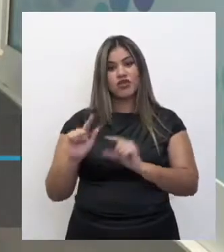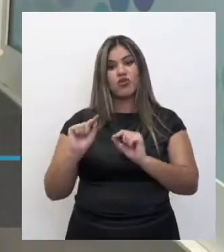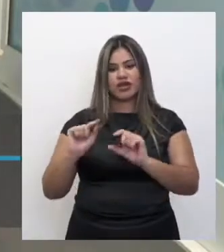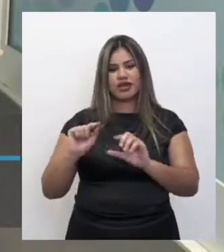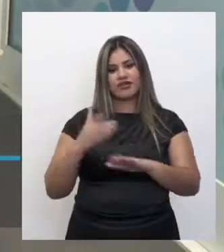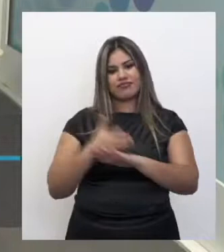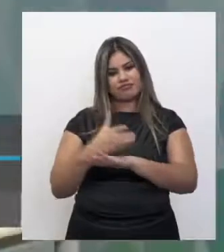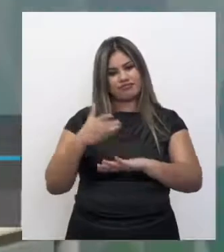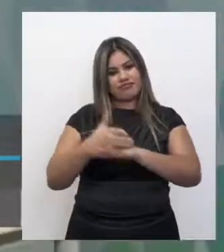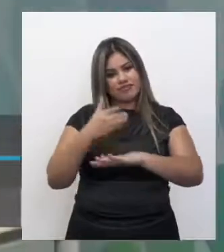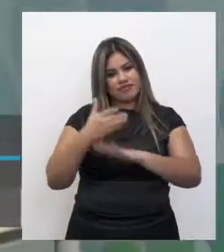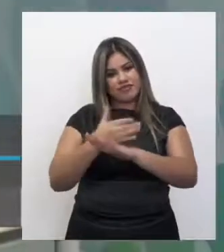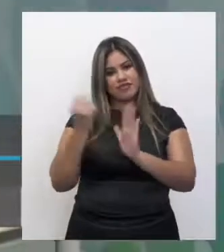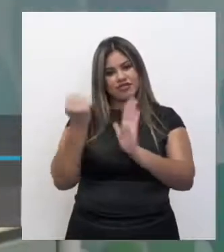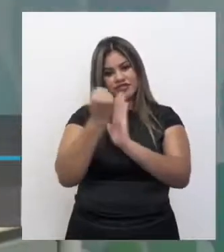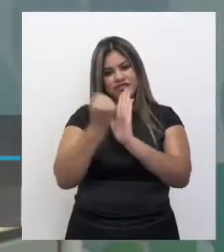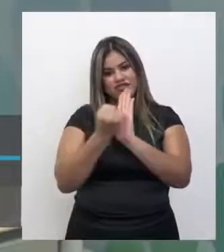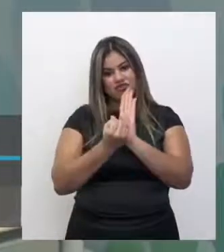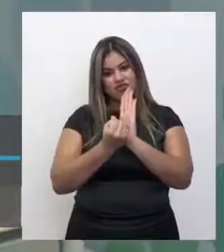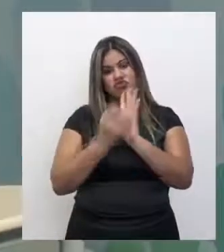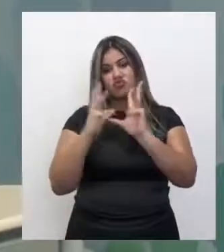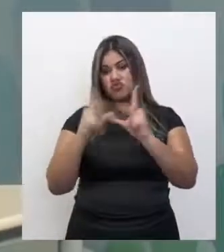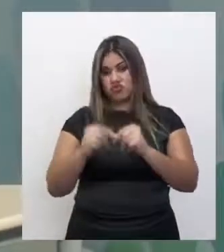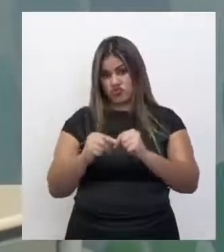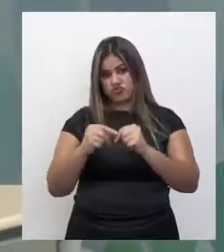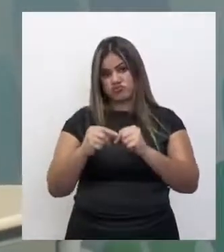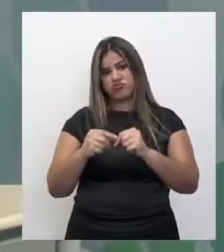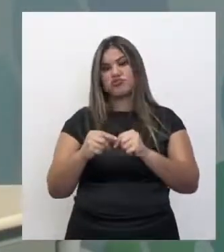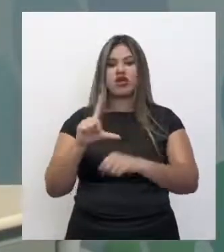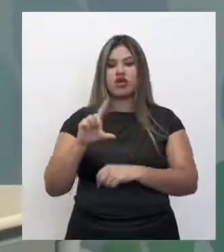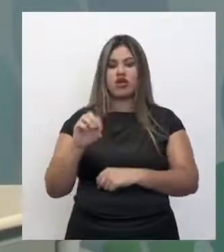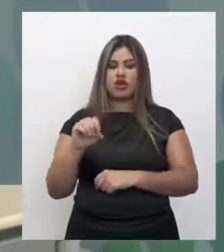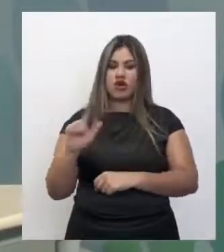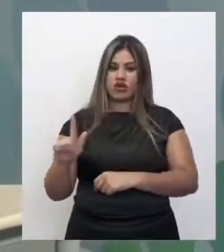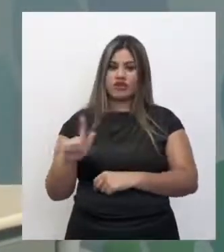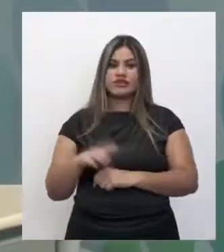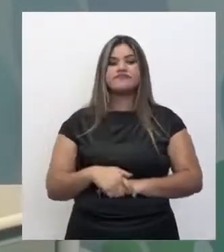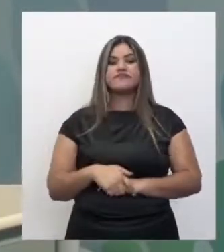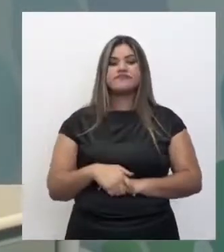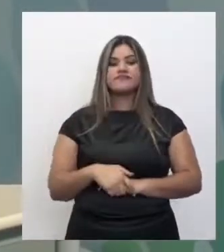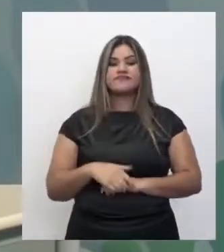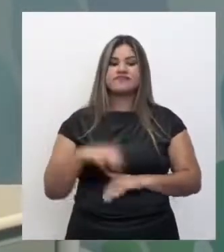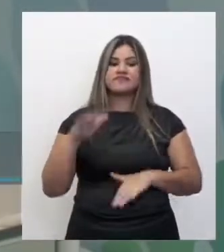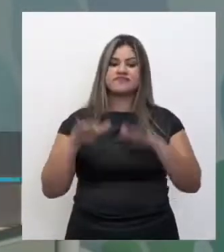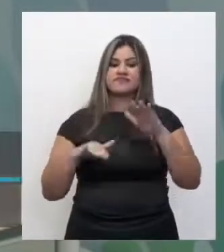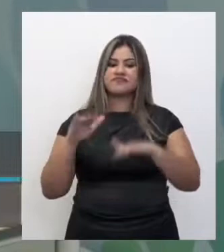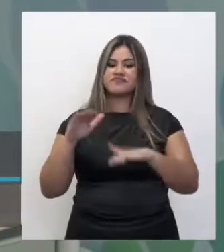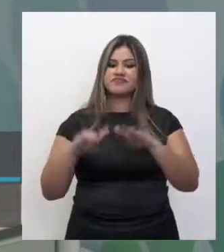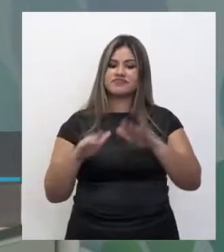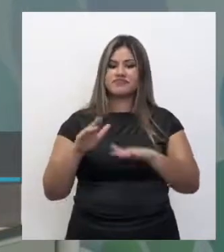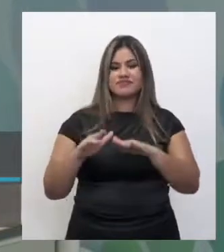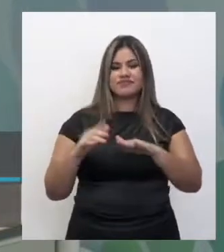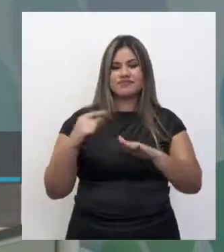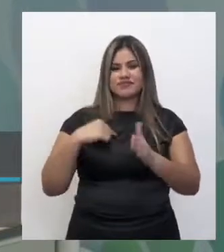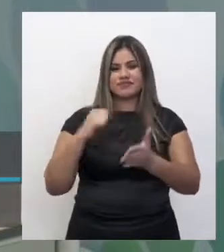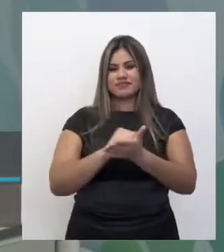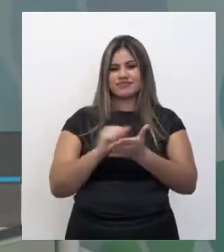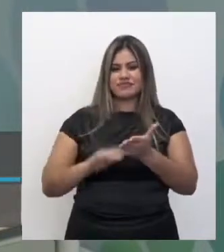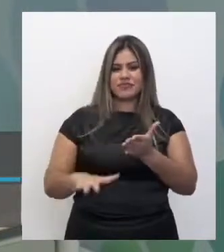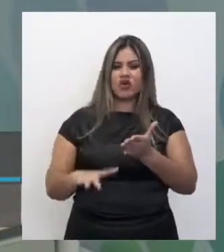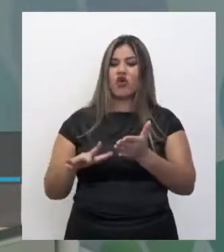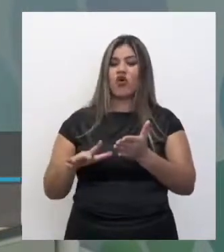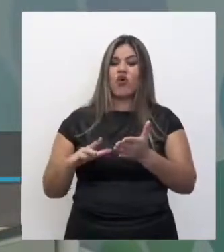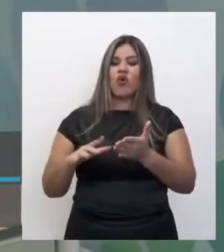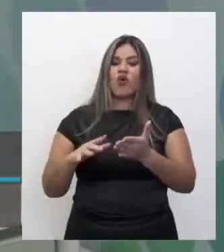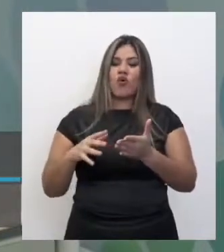tem aquele registro de tudo que você faz no computador. Isso a gente chama de log, né? Às vezes eu até peço em atividade para os meus alunos, quero que vocês façam um log